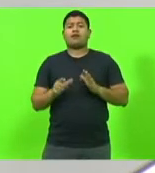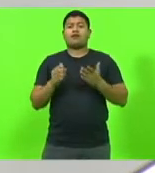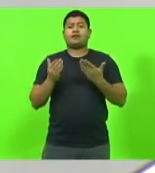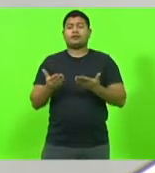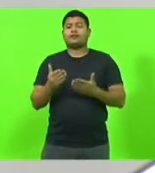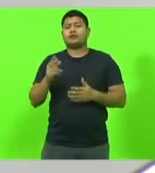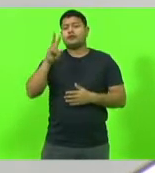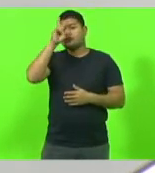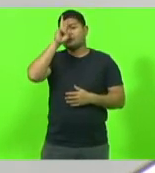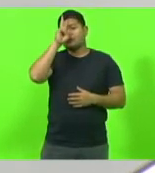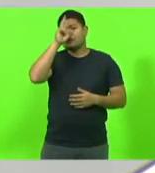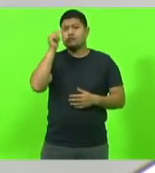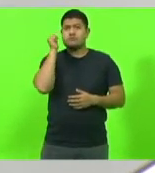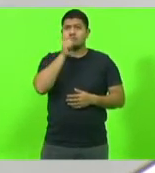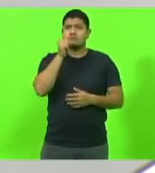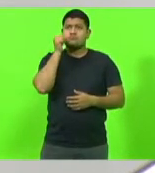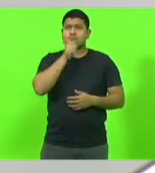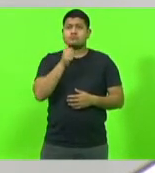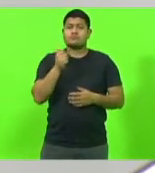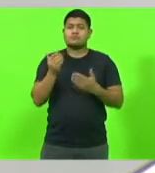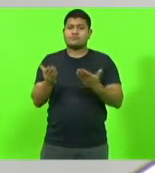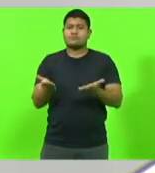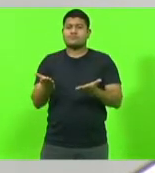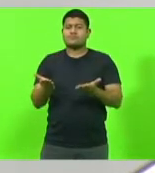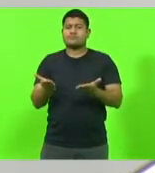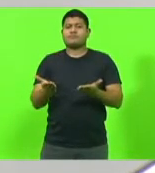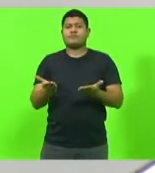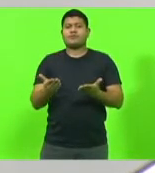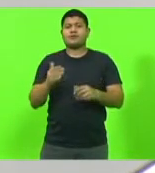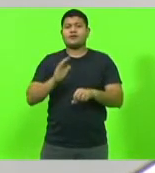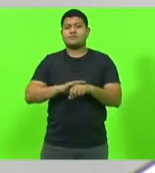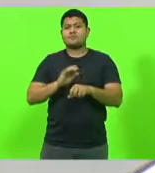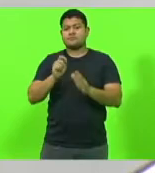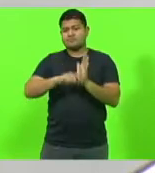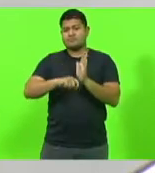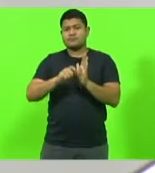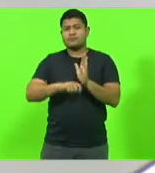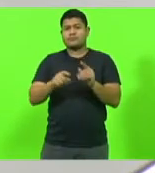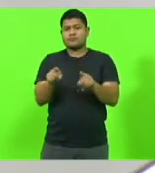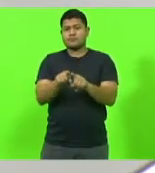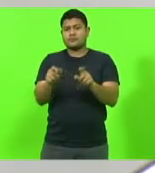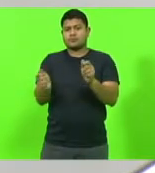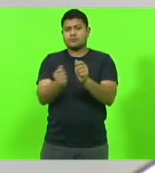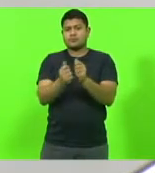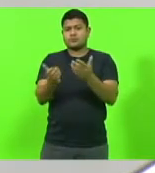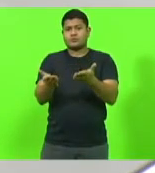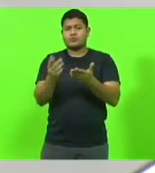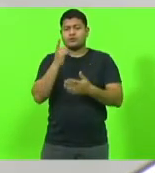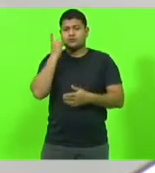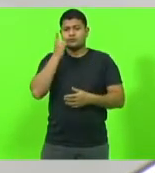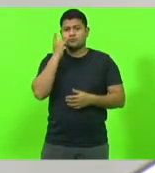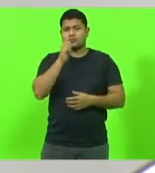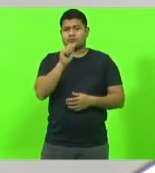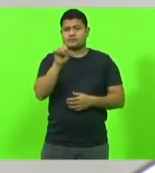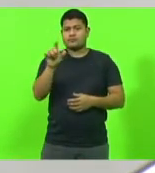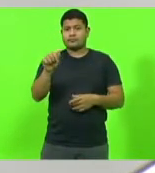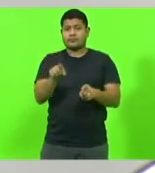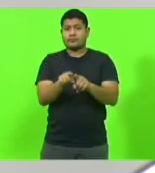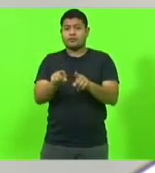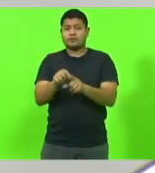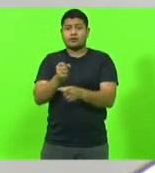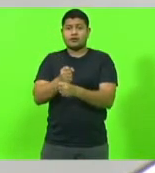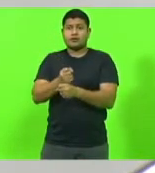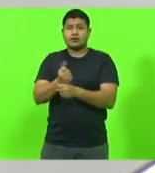mulheres catarinenses, uma das nossas autoras, deputada Ada, dos 12 anos da nossa Universidade Federal